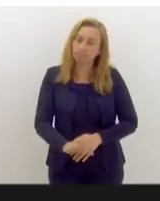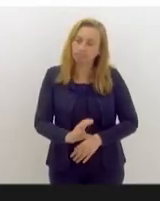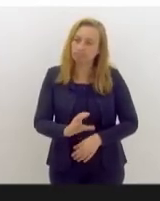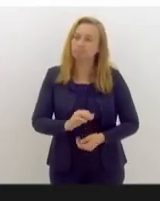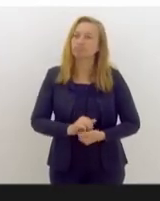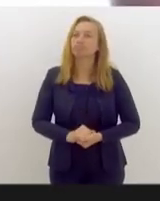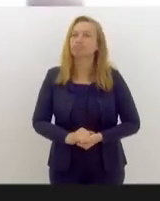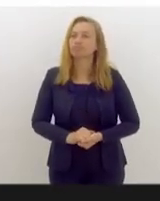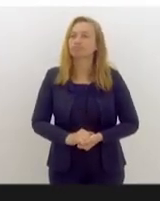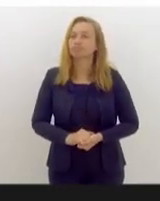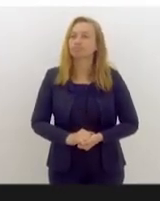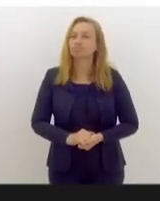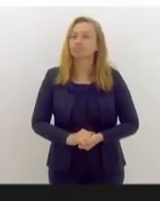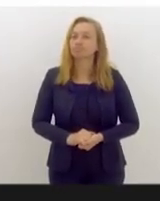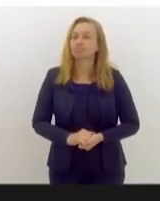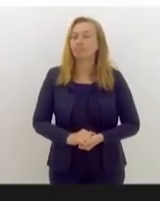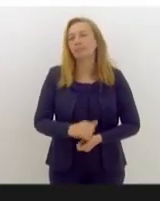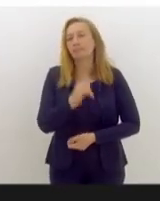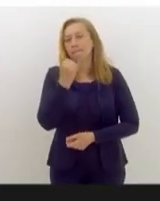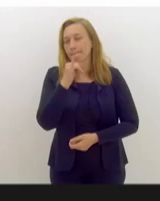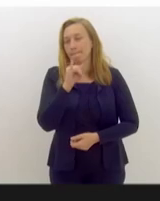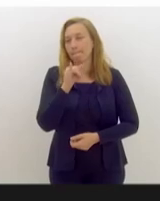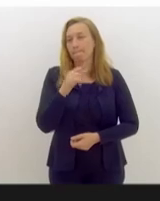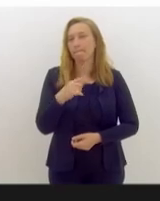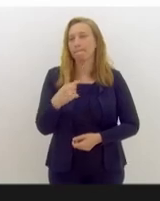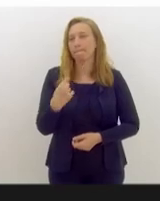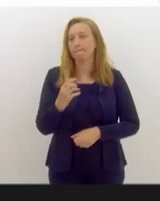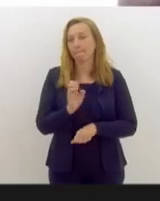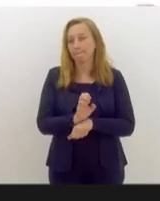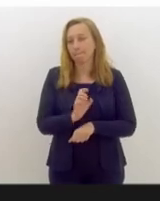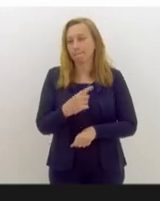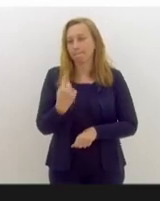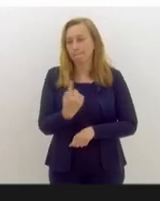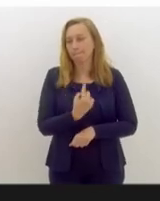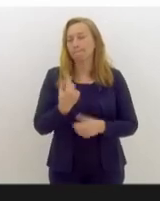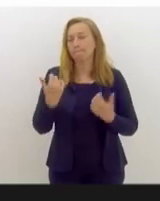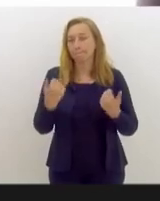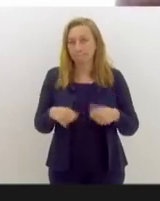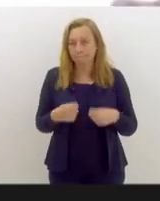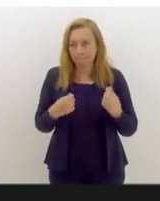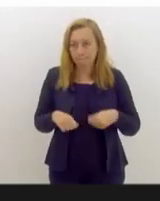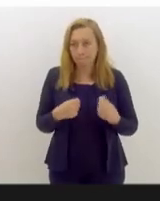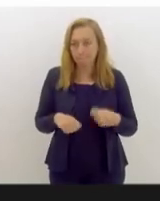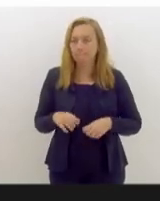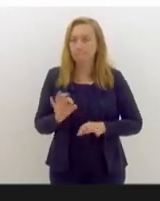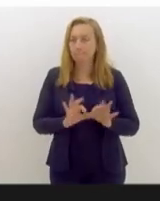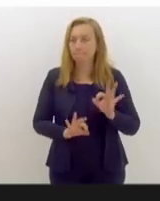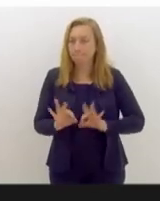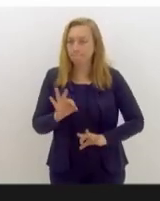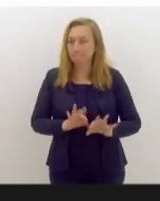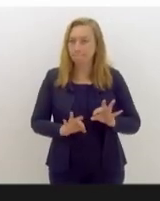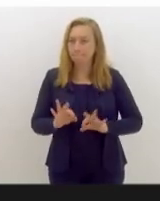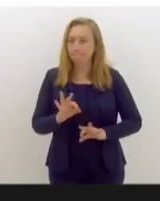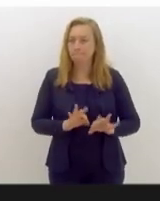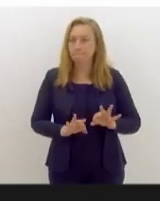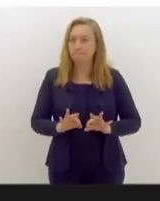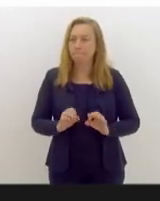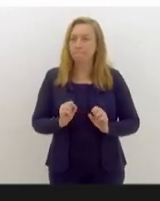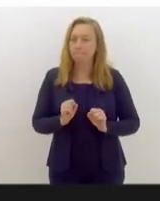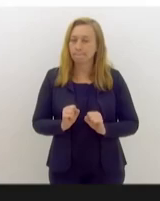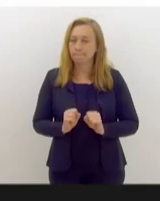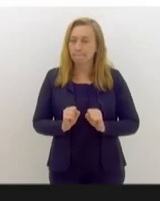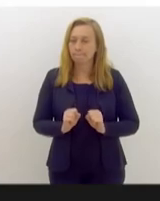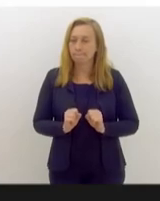pelas cidadãs fluminenses do nosso estado que precisam de um plano para que possa